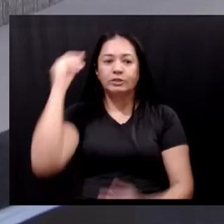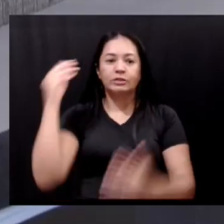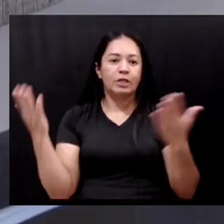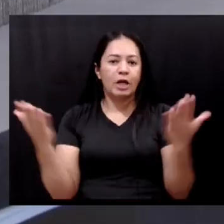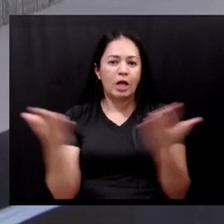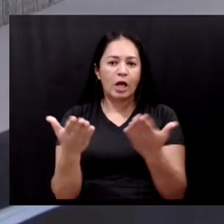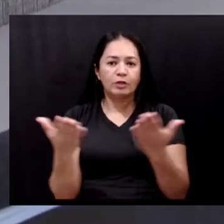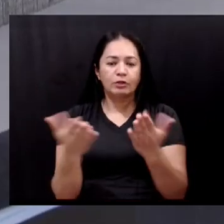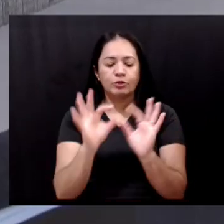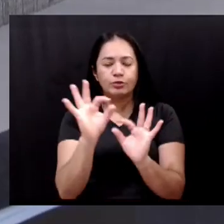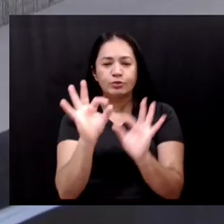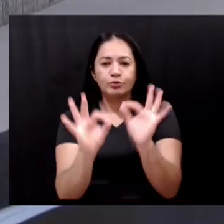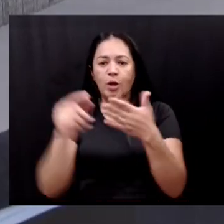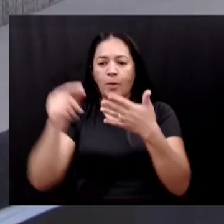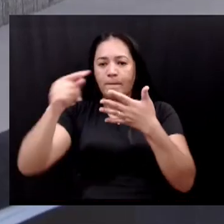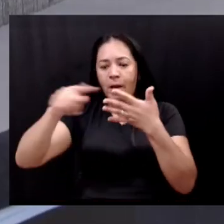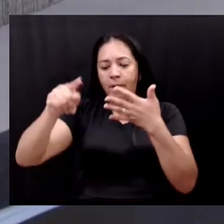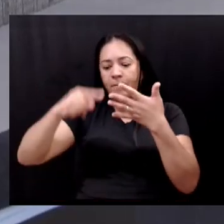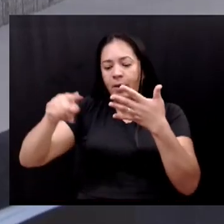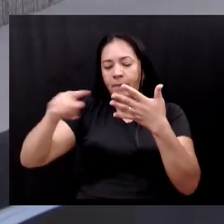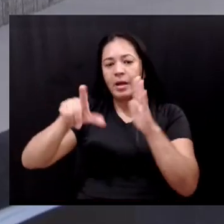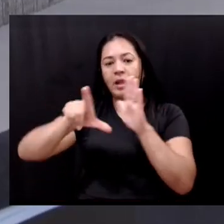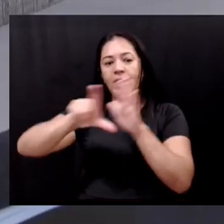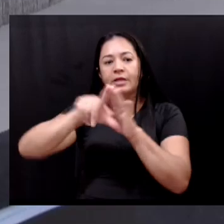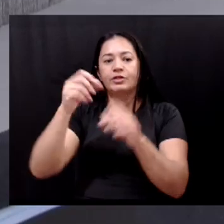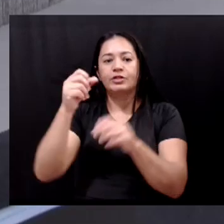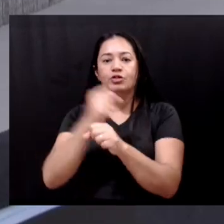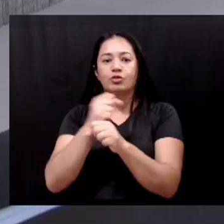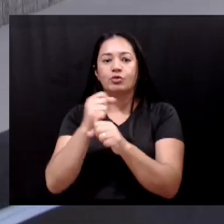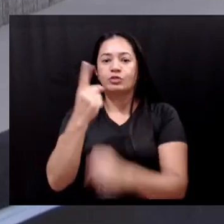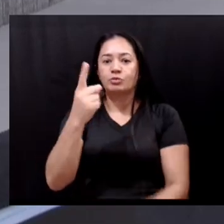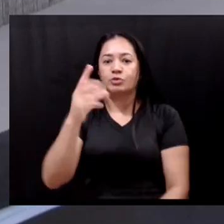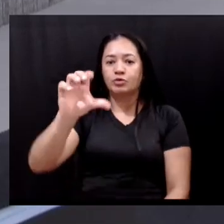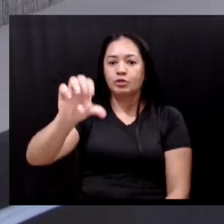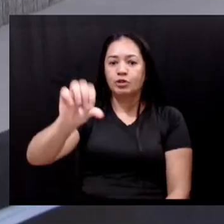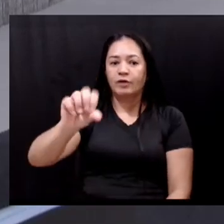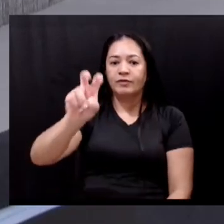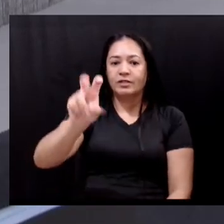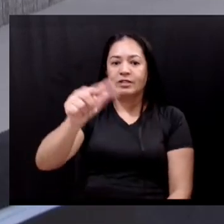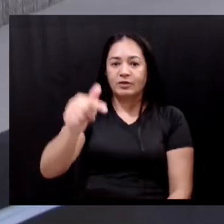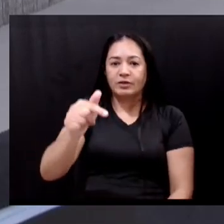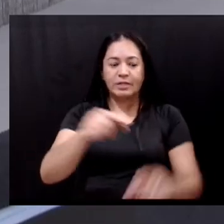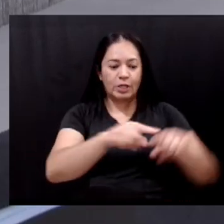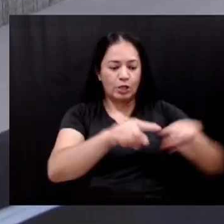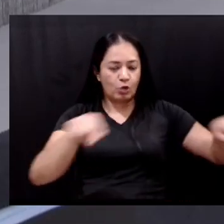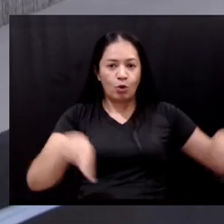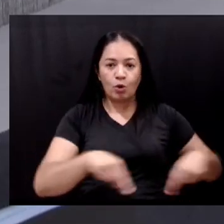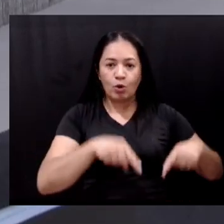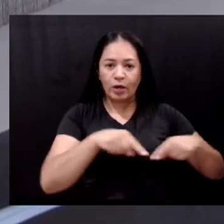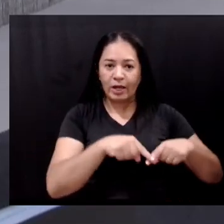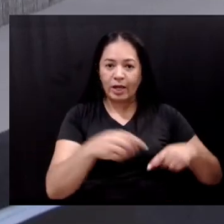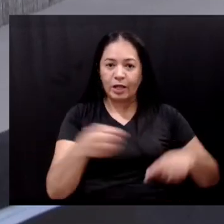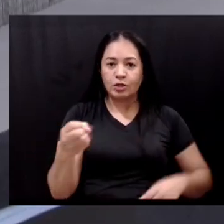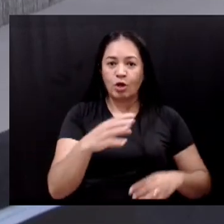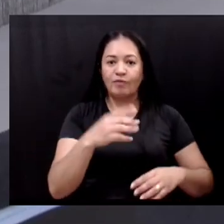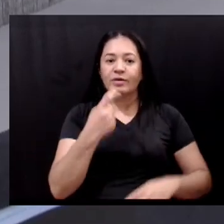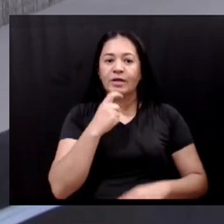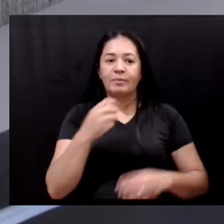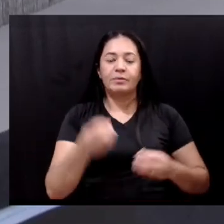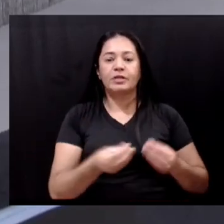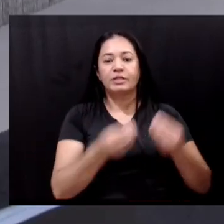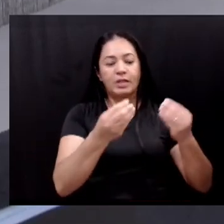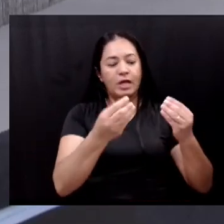de 1957 que doou uma área no bairro Nova Campinas, onde está construída a